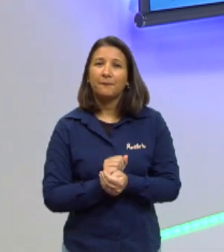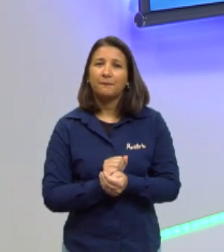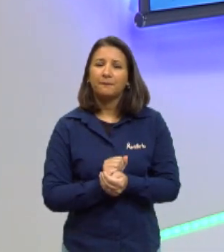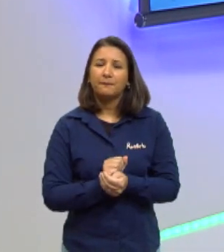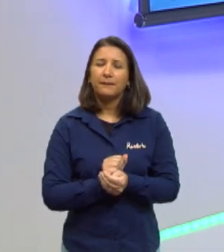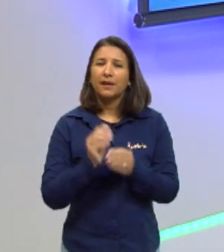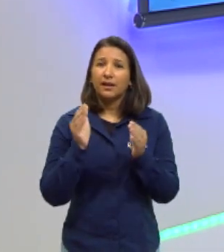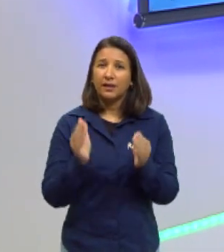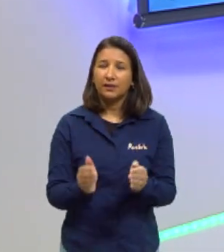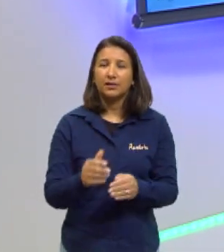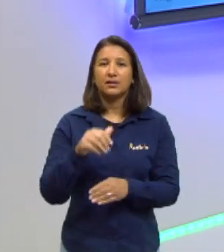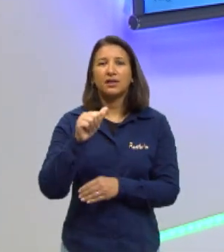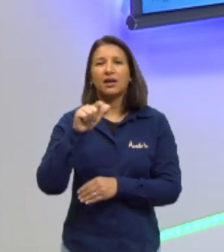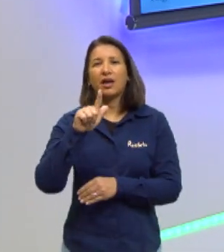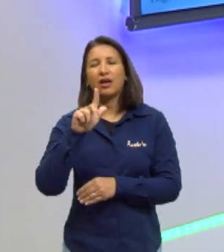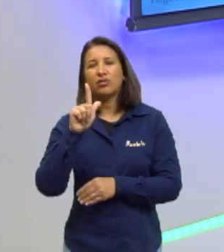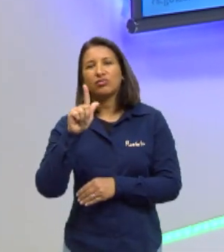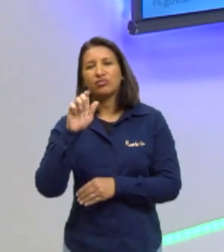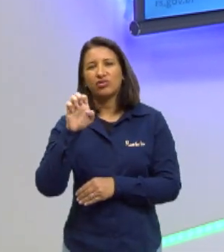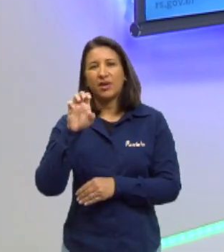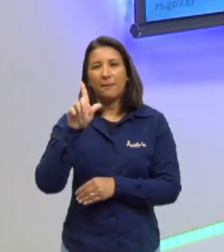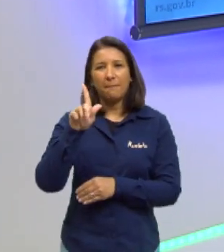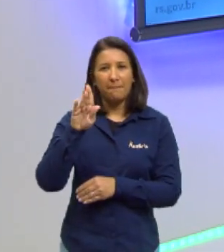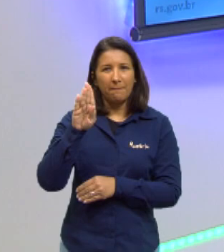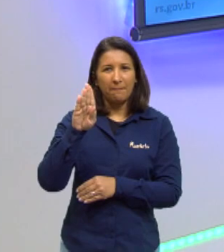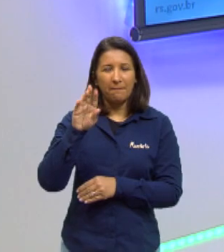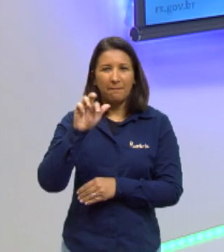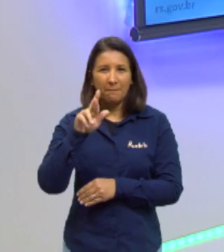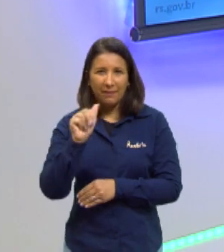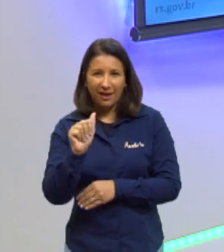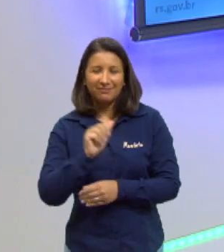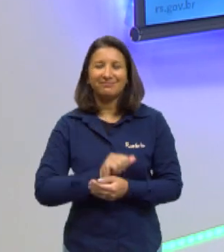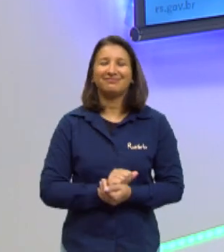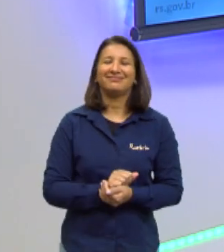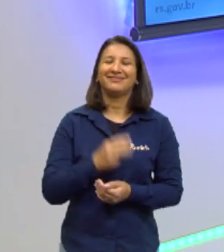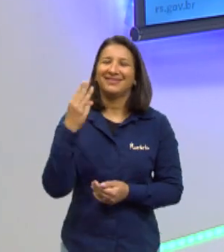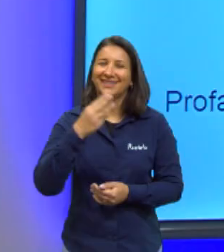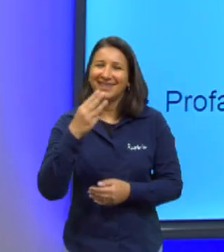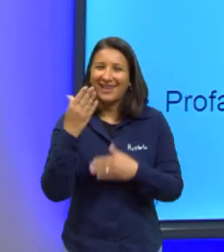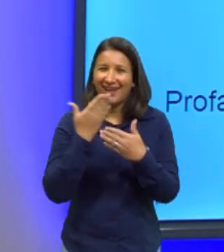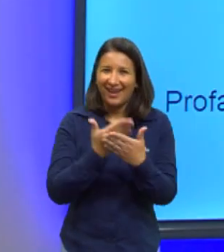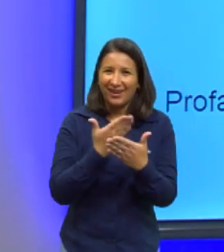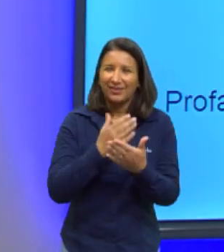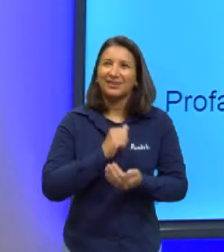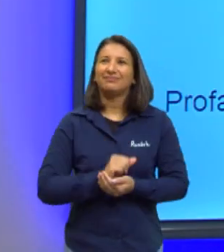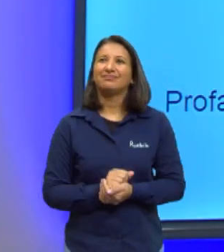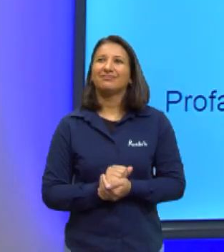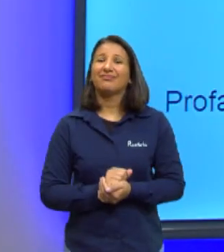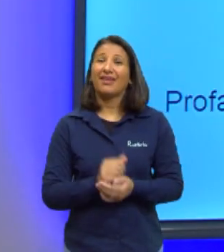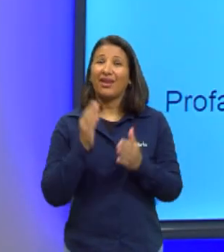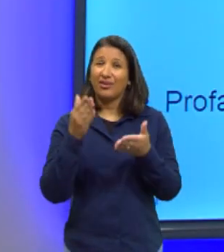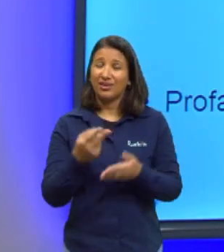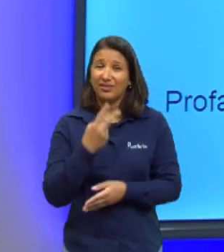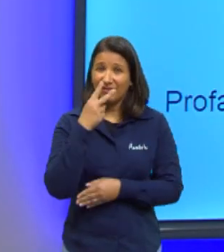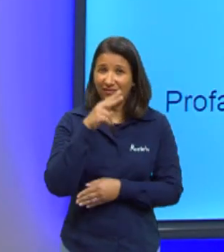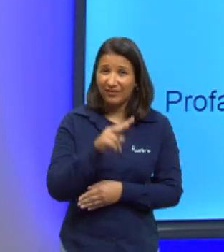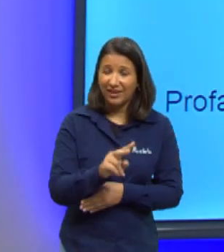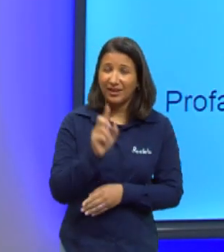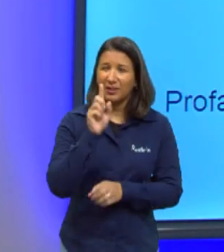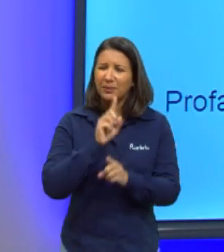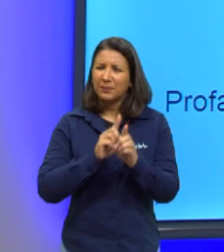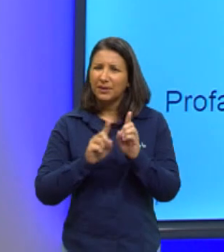bloco de álgebra, na nossa terceira aula, certo? Hoje nós vamos ver um pouquinho